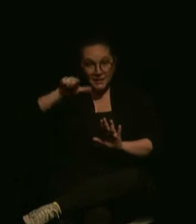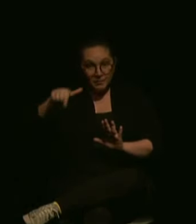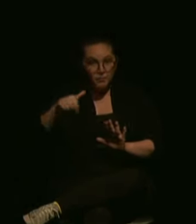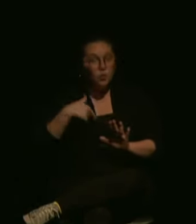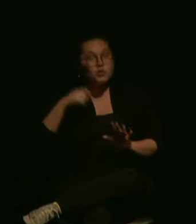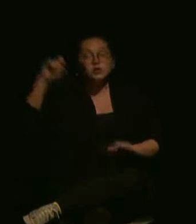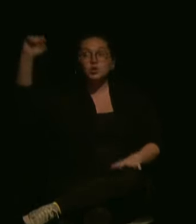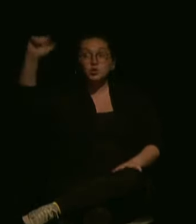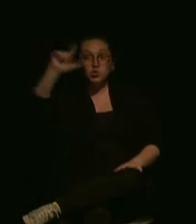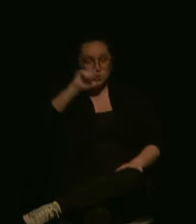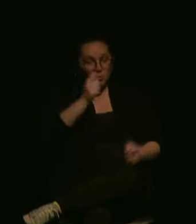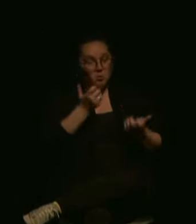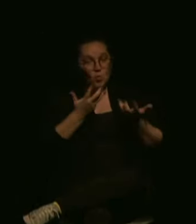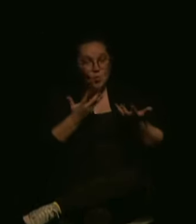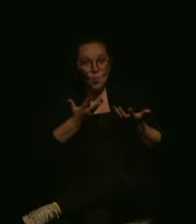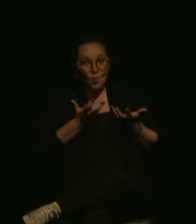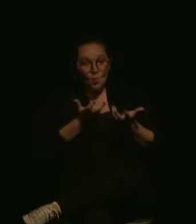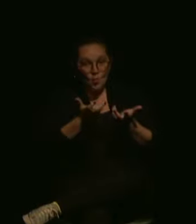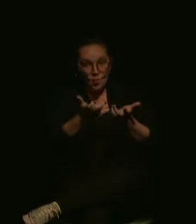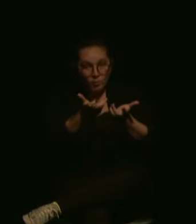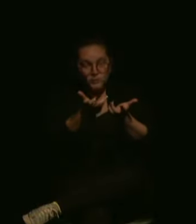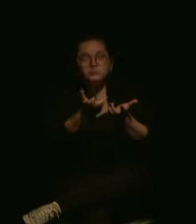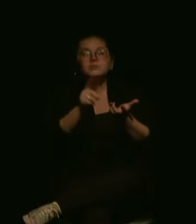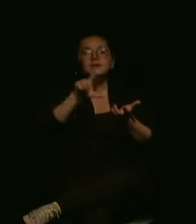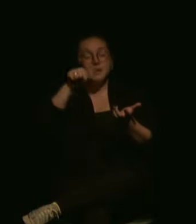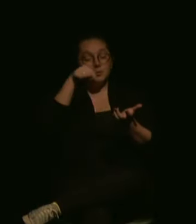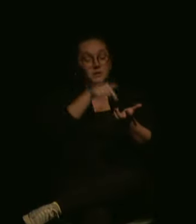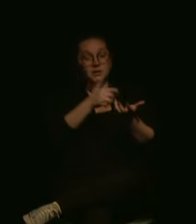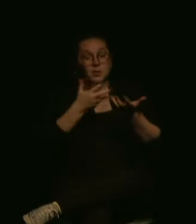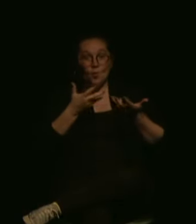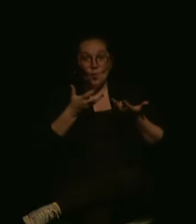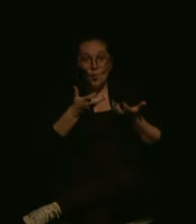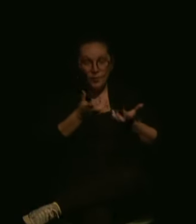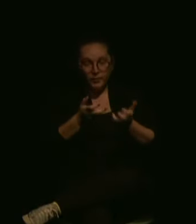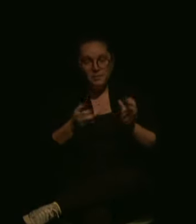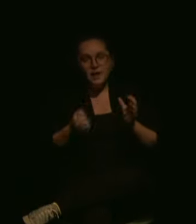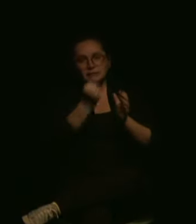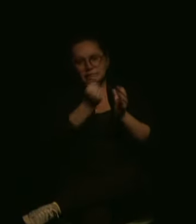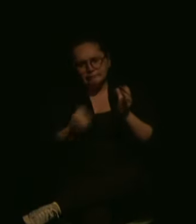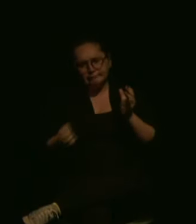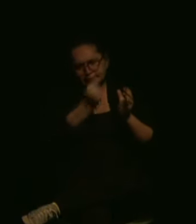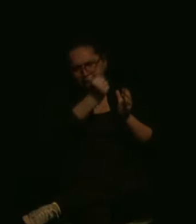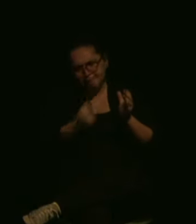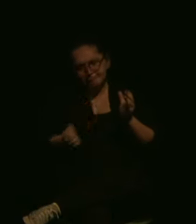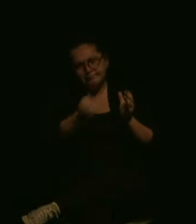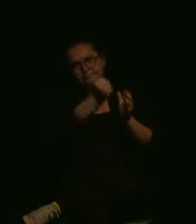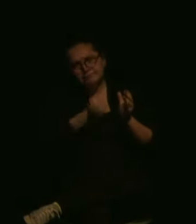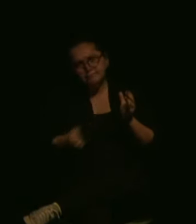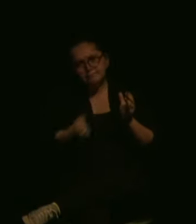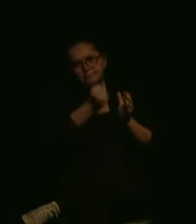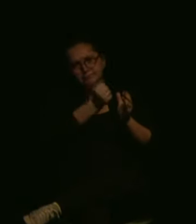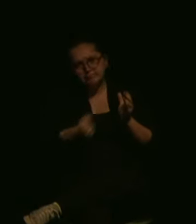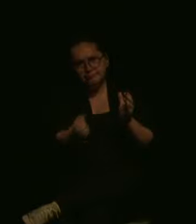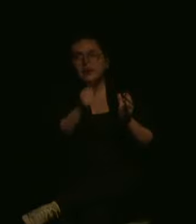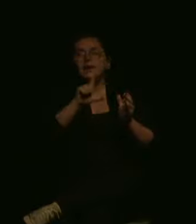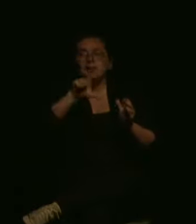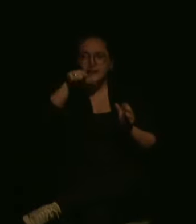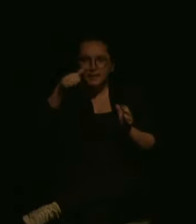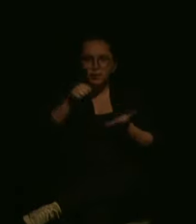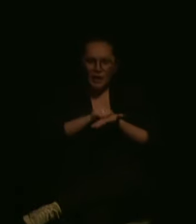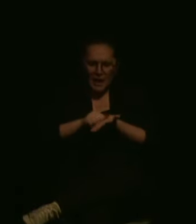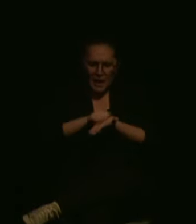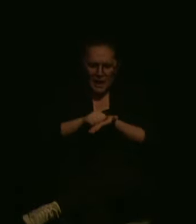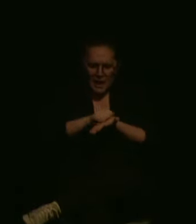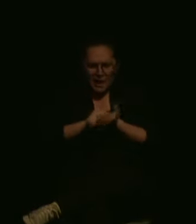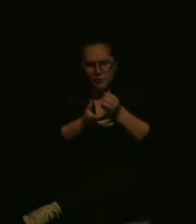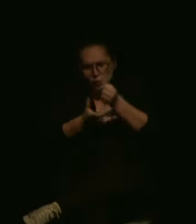secar no sol. Depois de seca, a gente rala ela num ralo. Aí vai e lava, bem